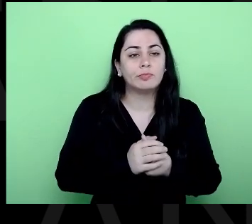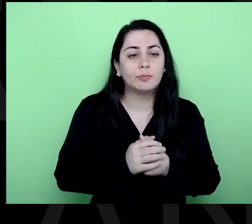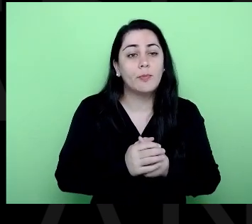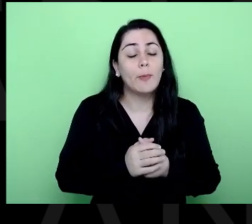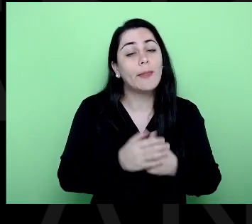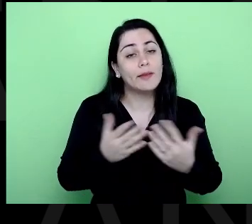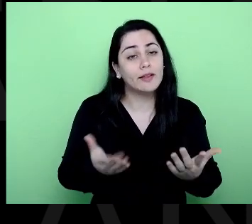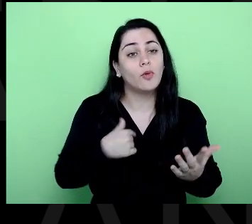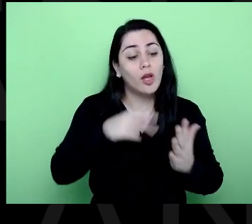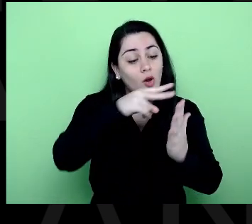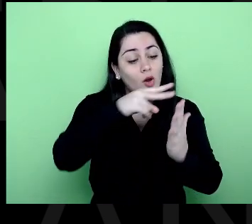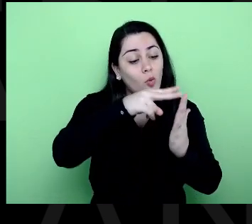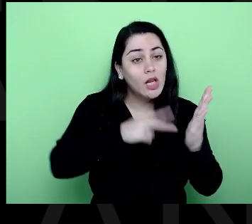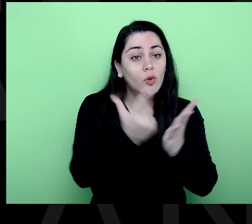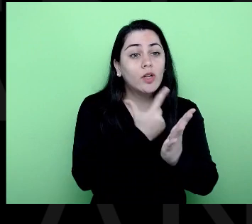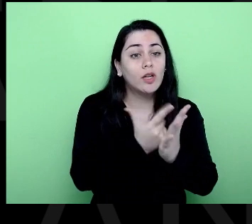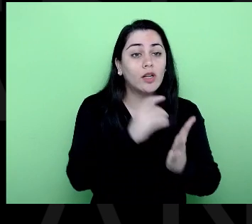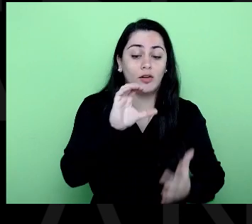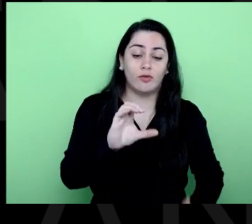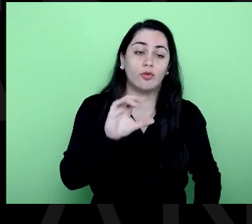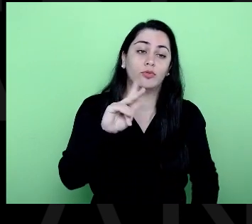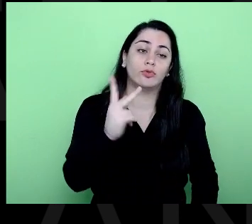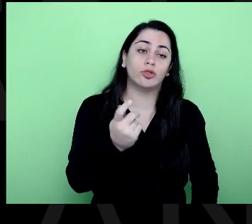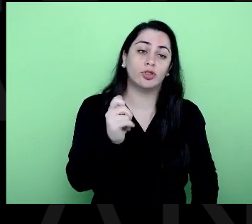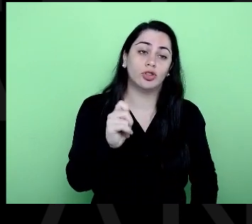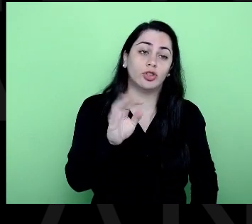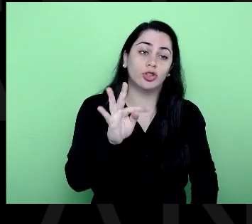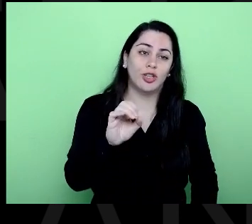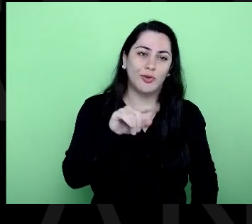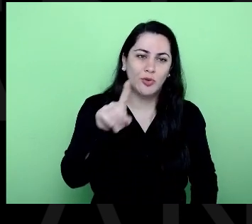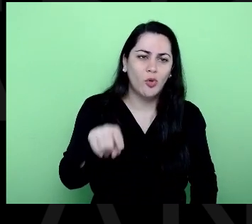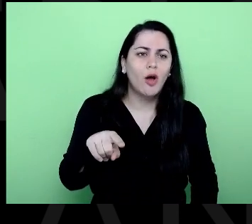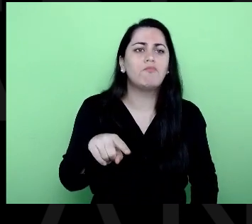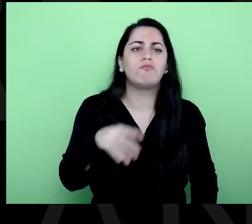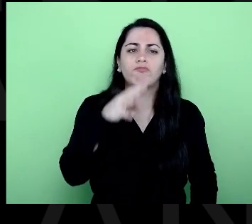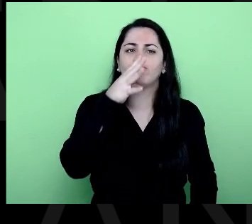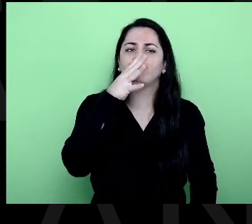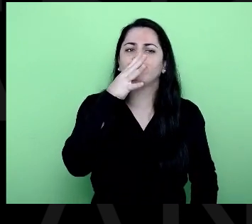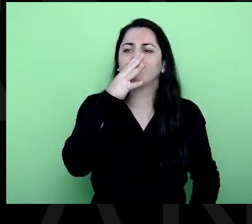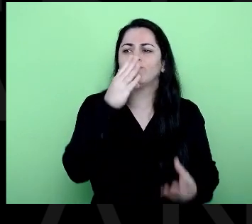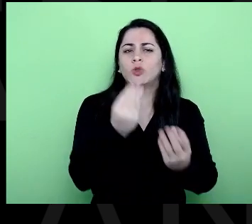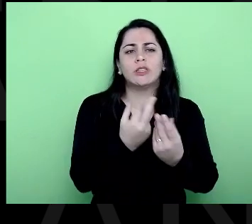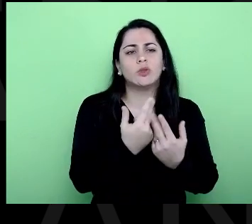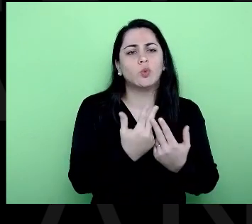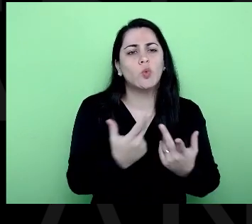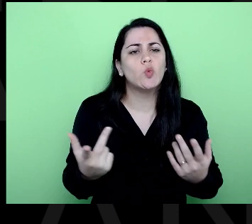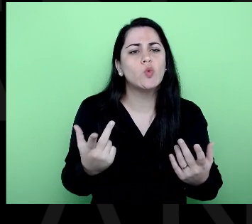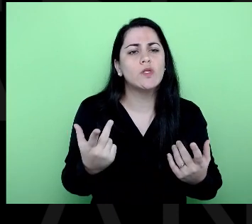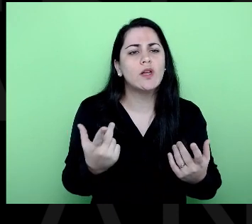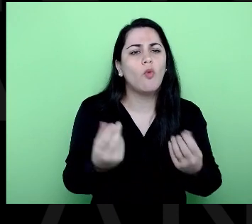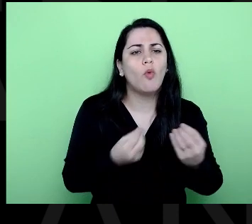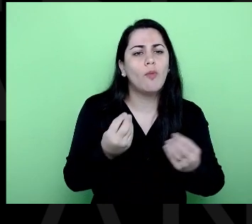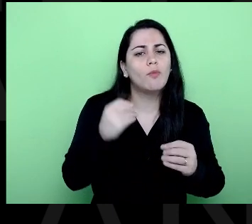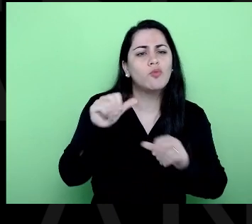e aí eu li o Chateau e falei assim, mas quanta coisa, e quantas fugas para